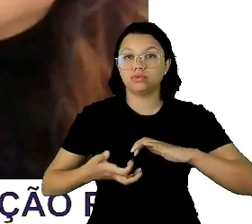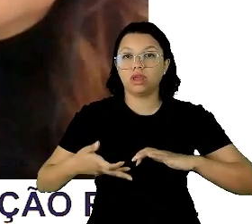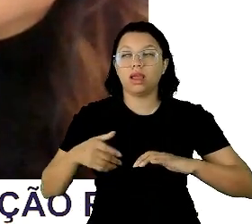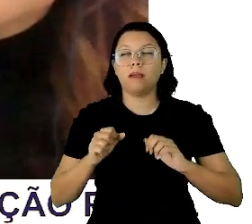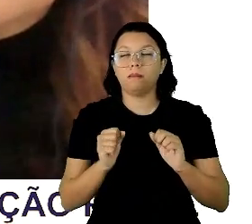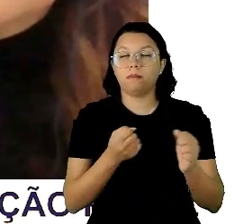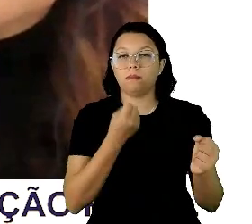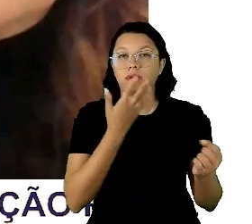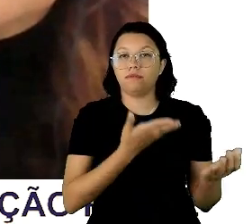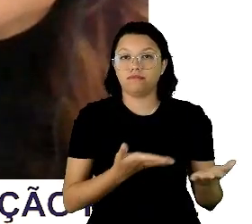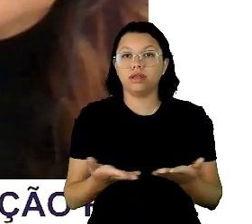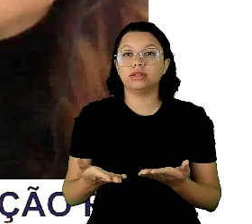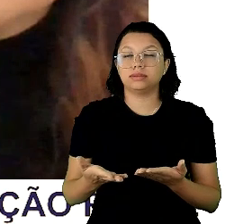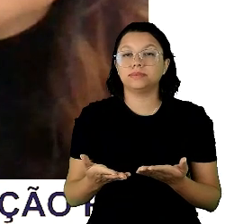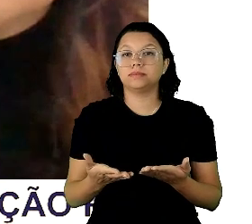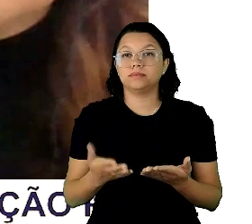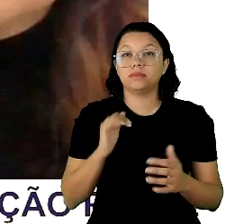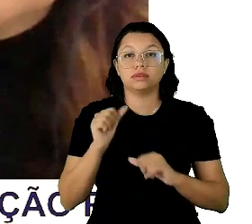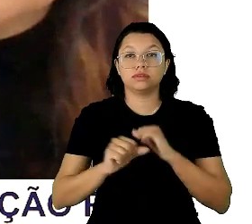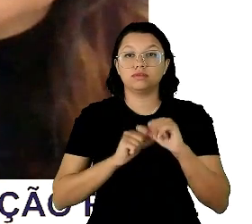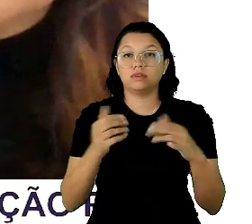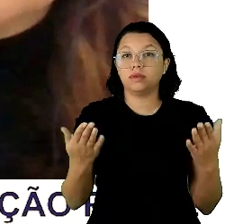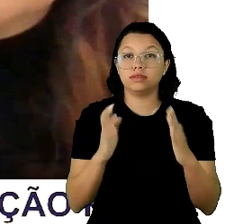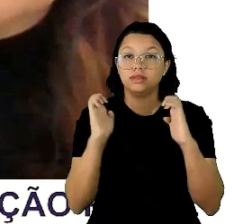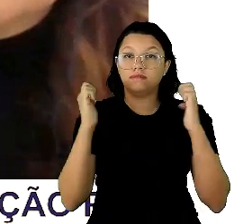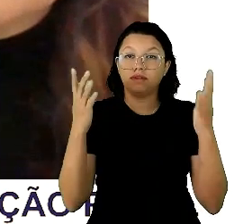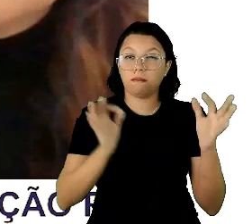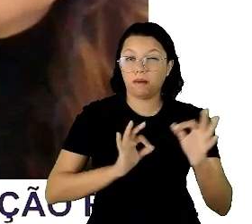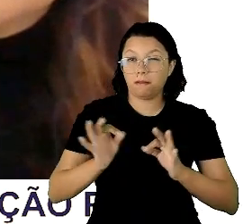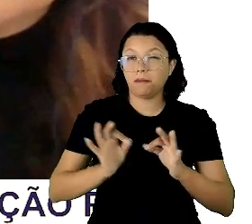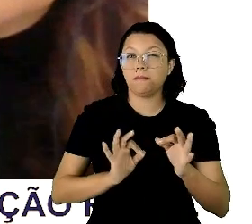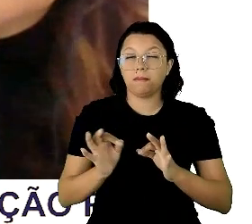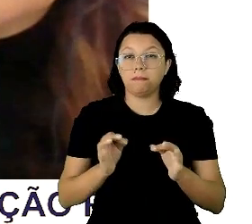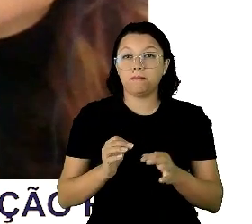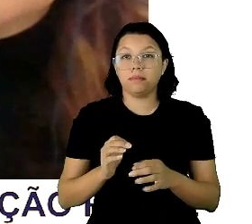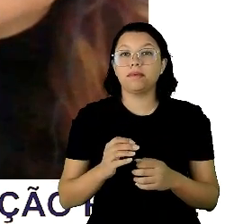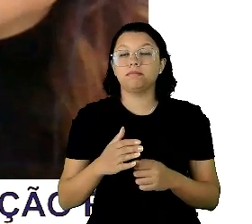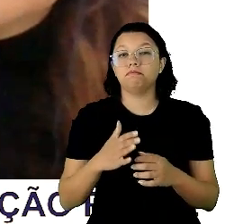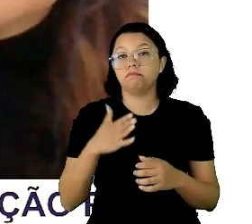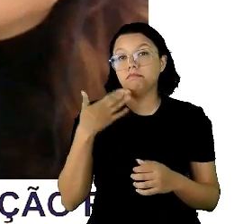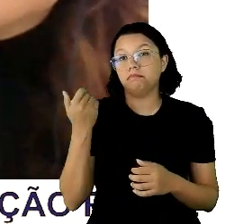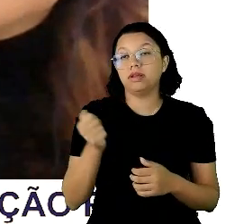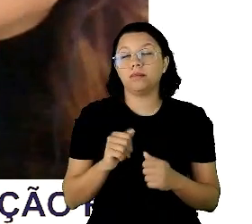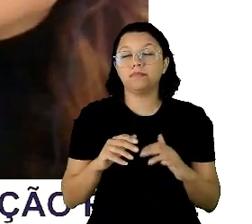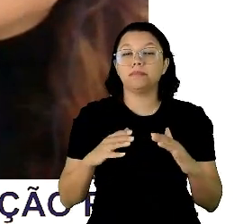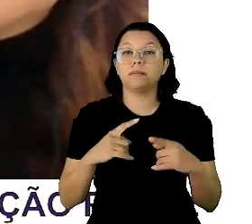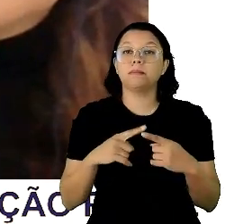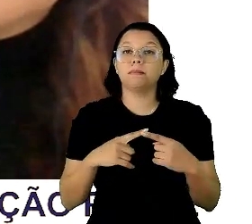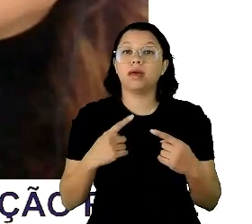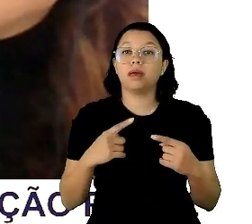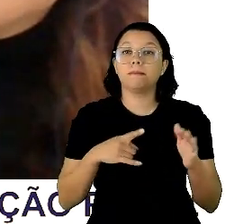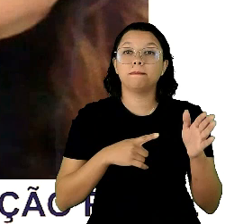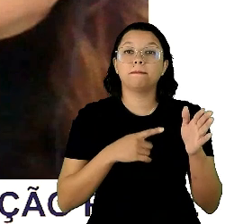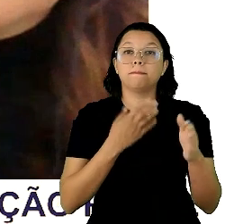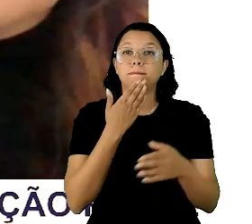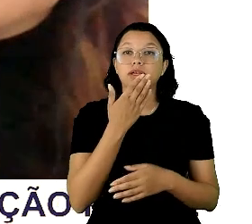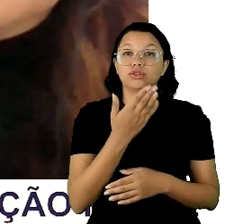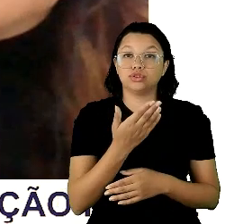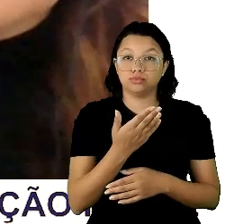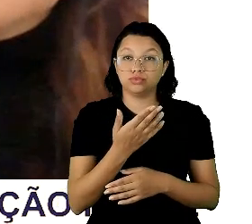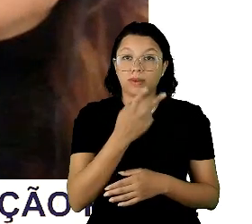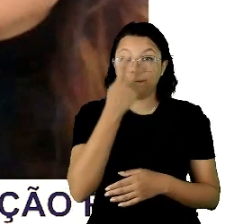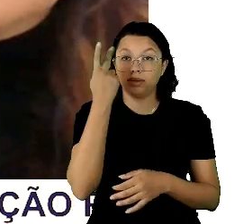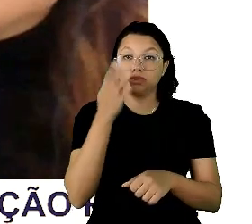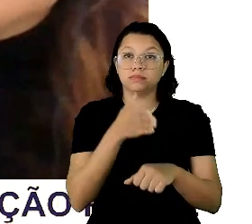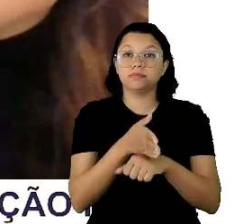evento mais dinâmico, mais interessante. Só pedimos que o participante coloque o seu nome